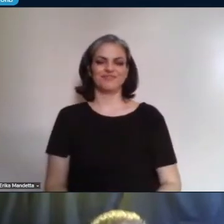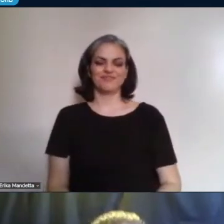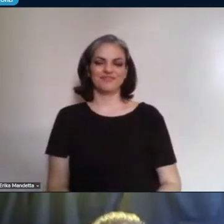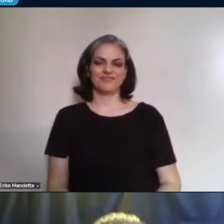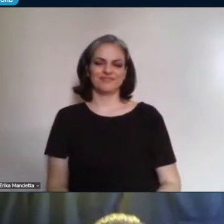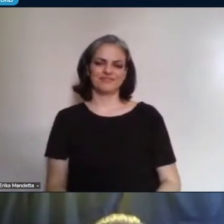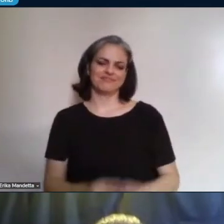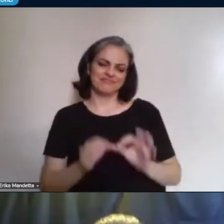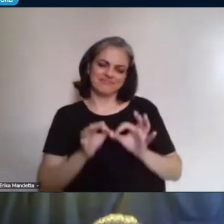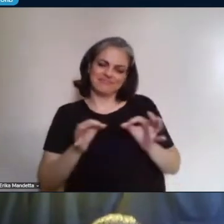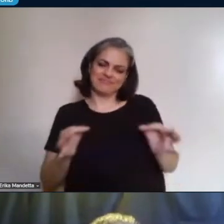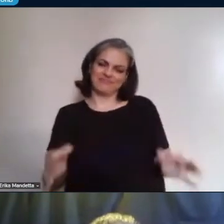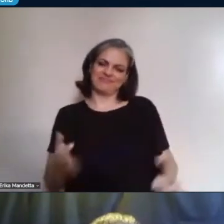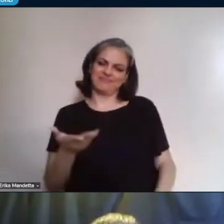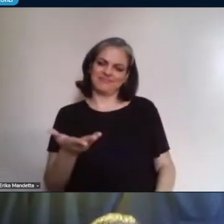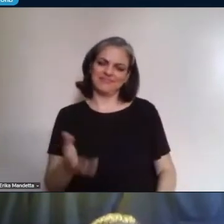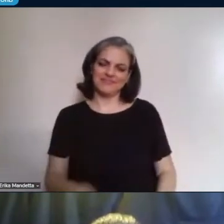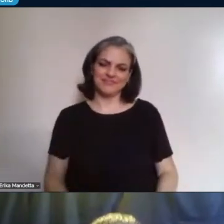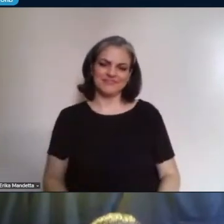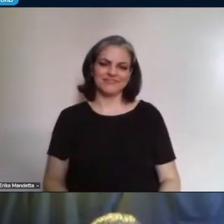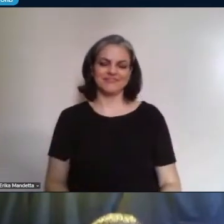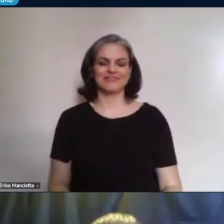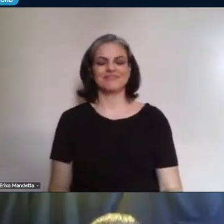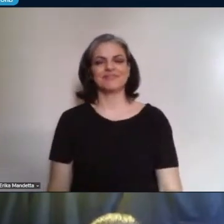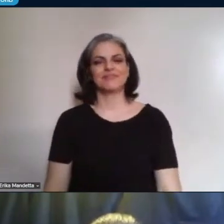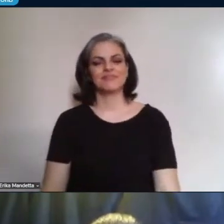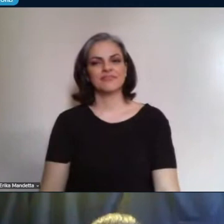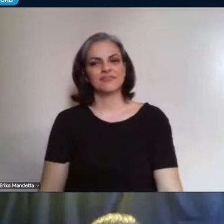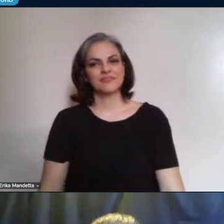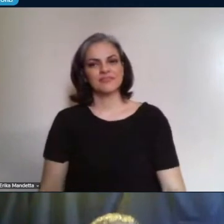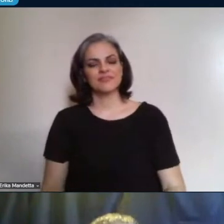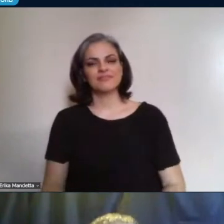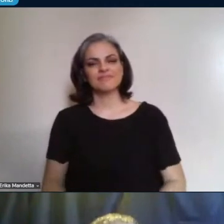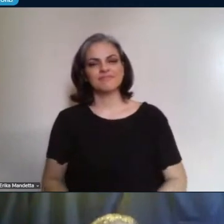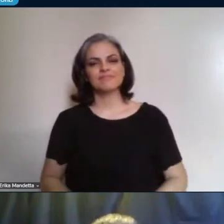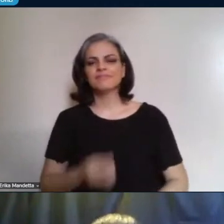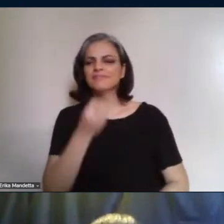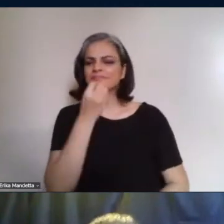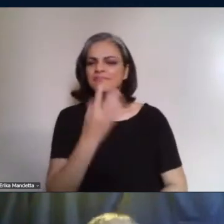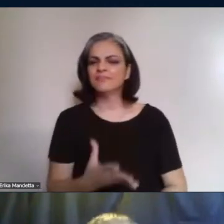Não, incrível a gente poder, de fato, construir, juntas,